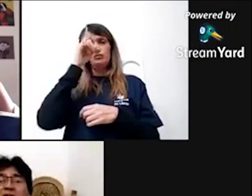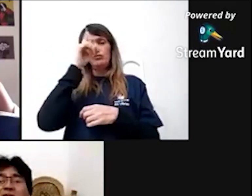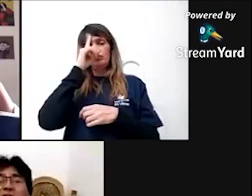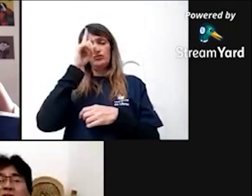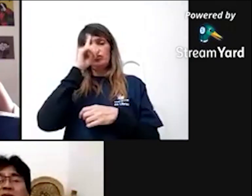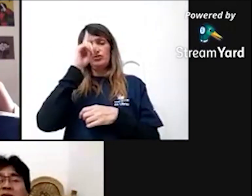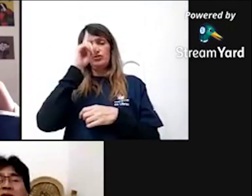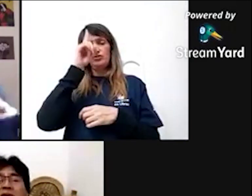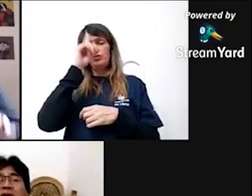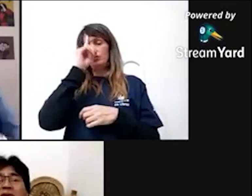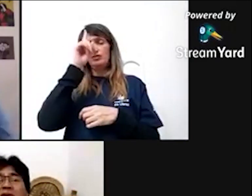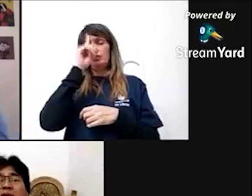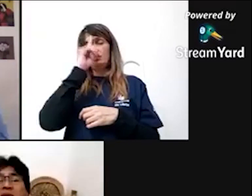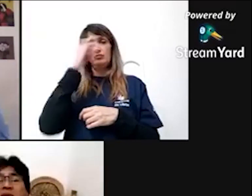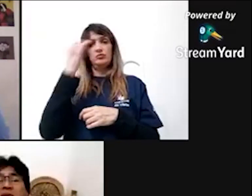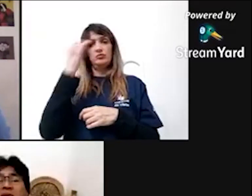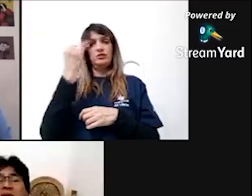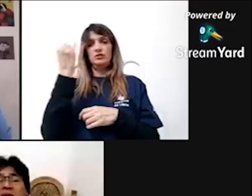falava.